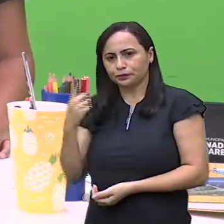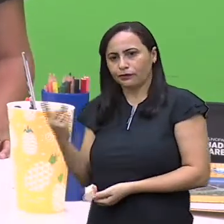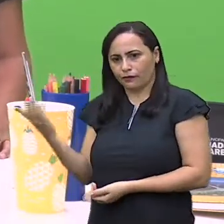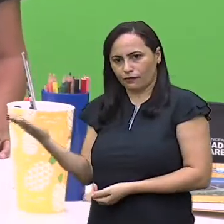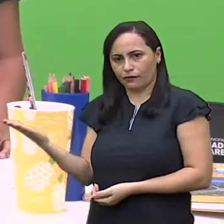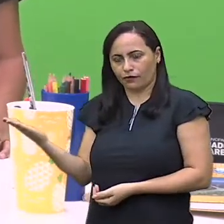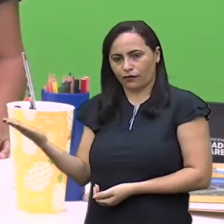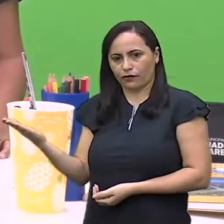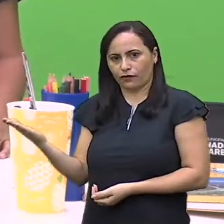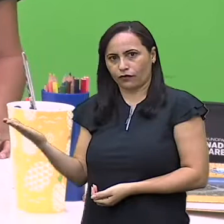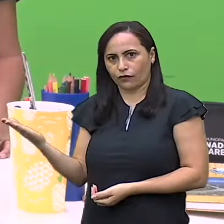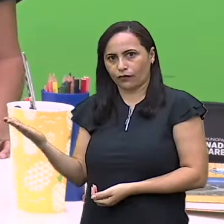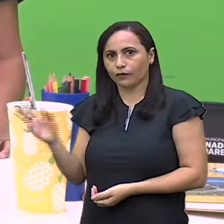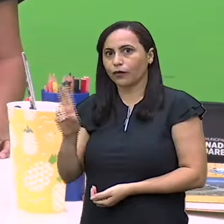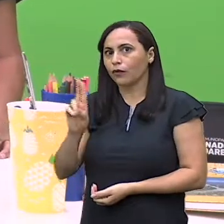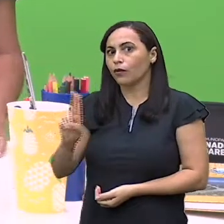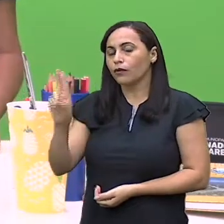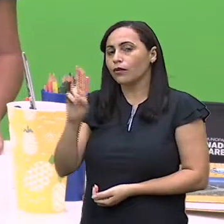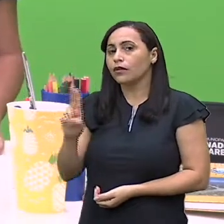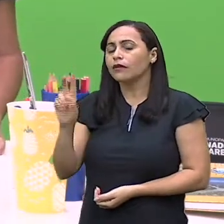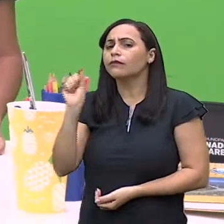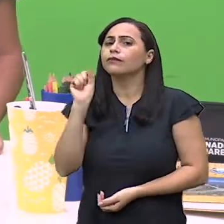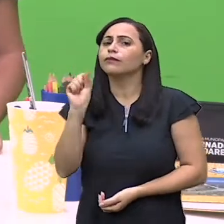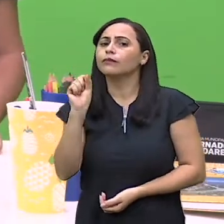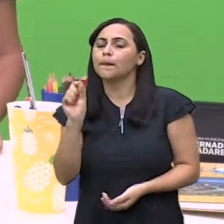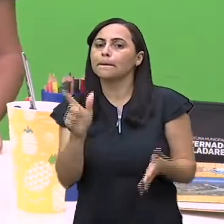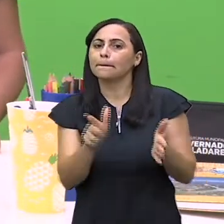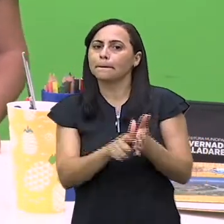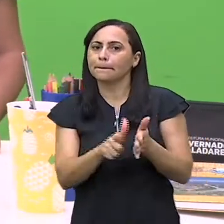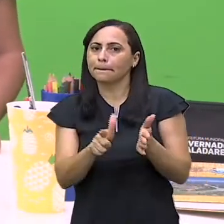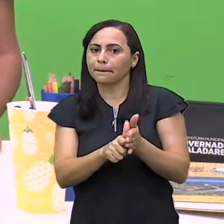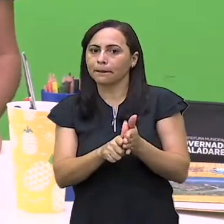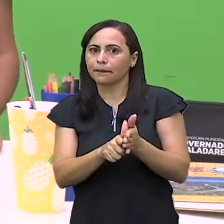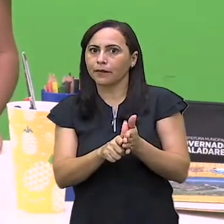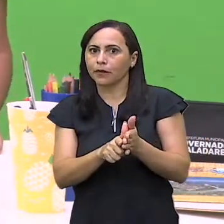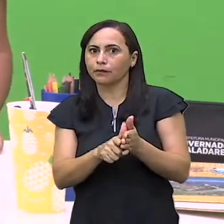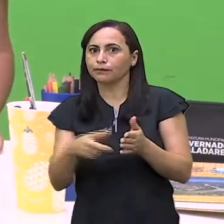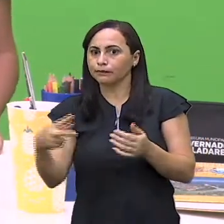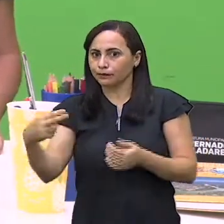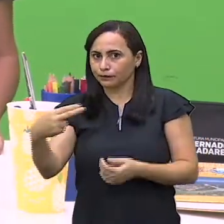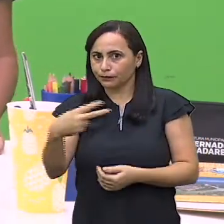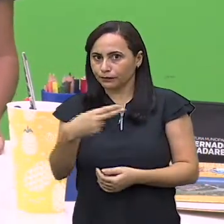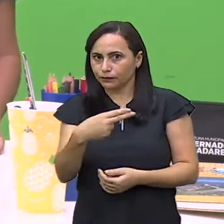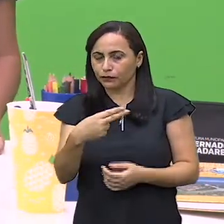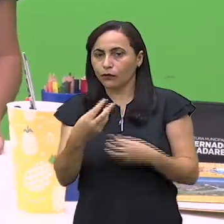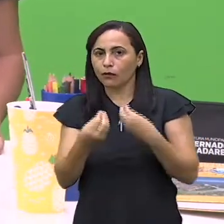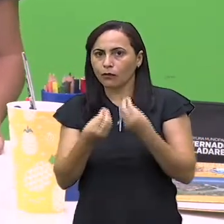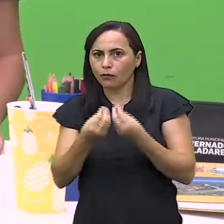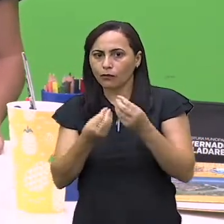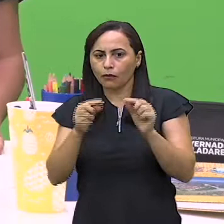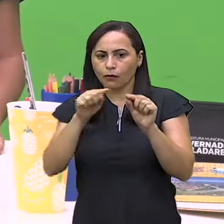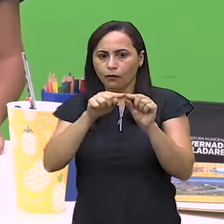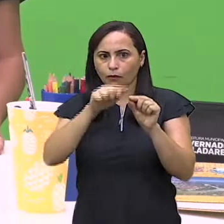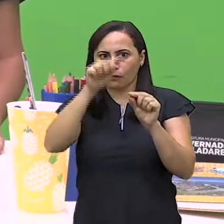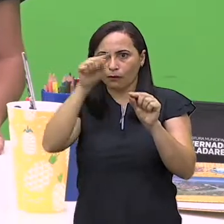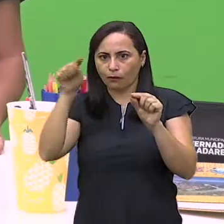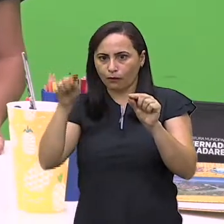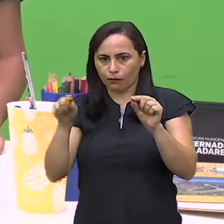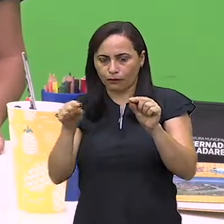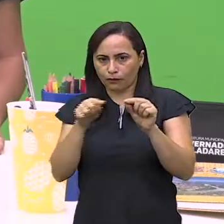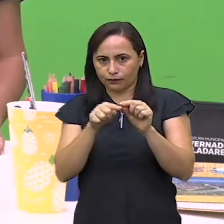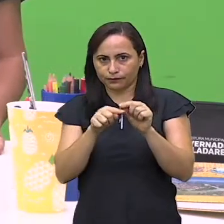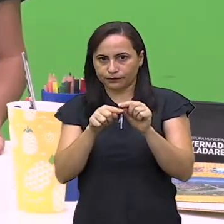um papel mais durinho e cortei em forma de quadrado e colei os números de 1